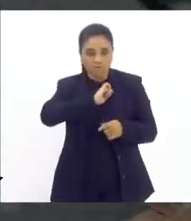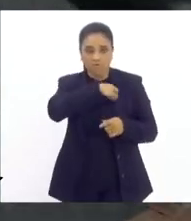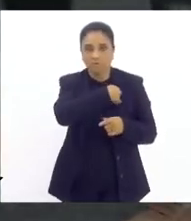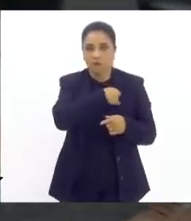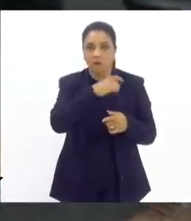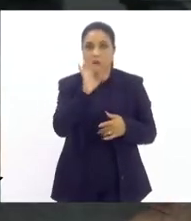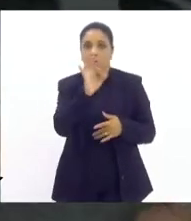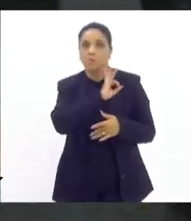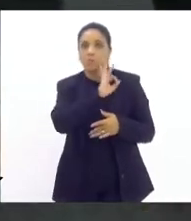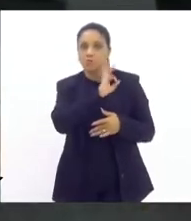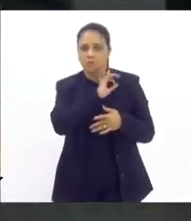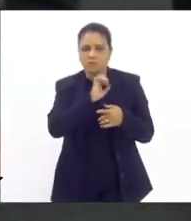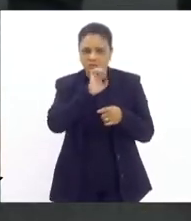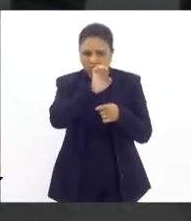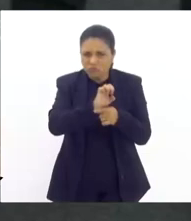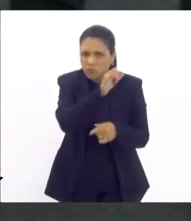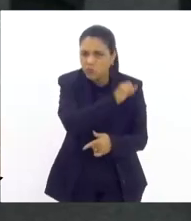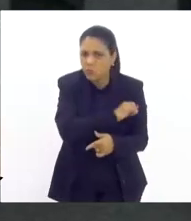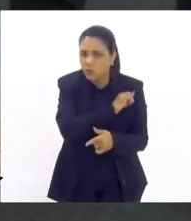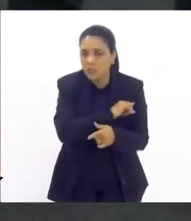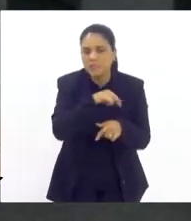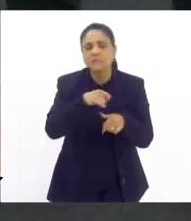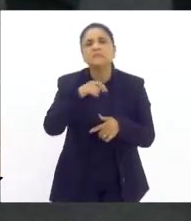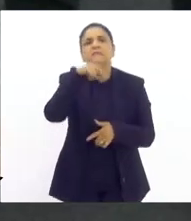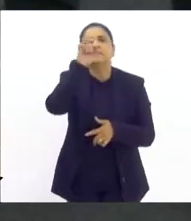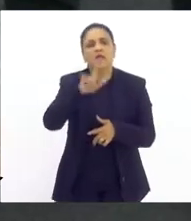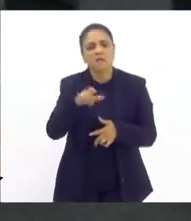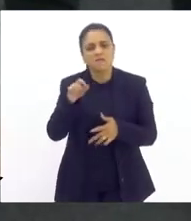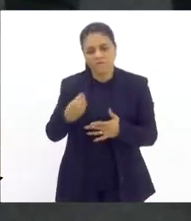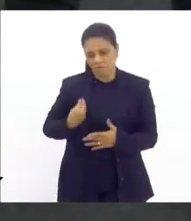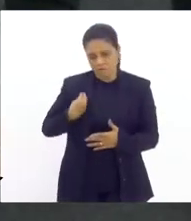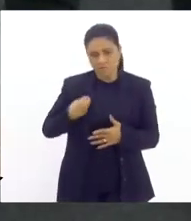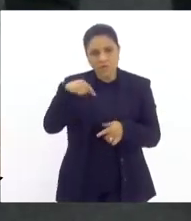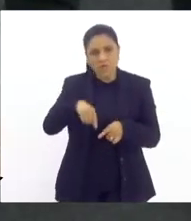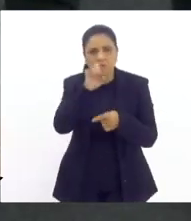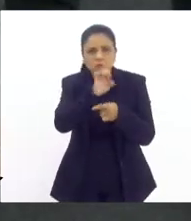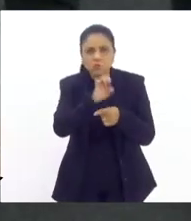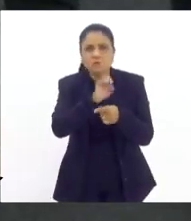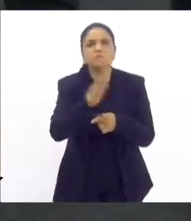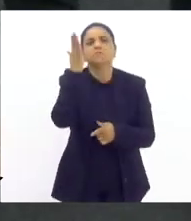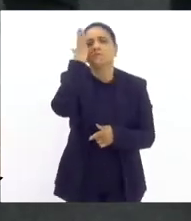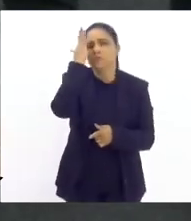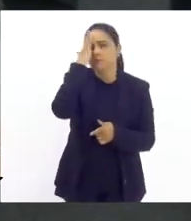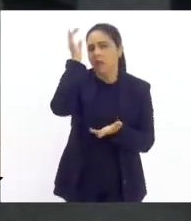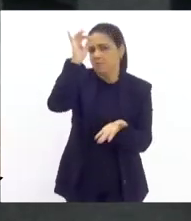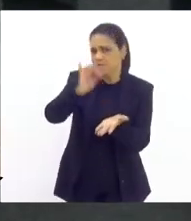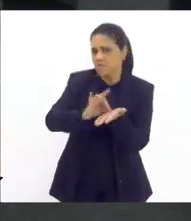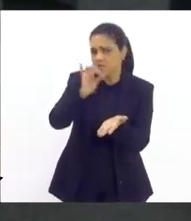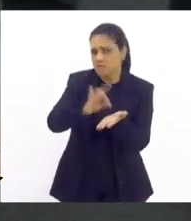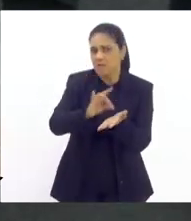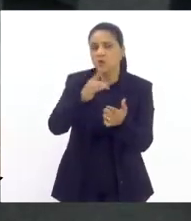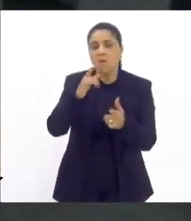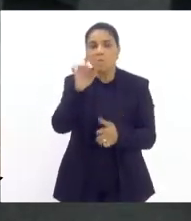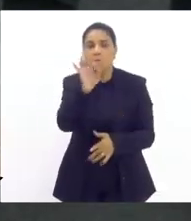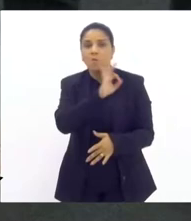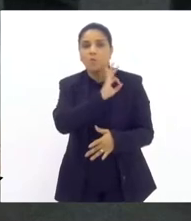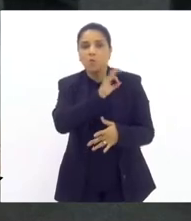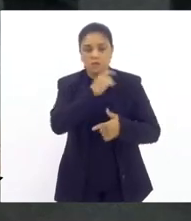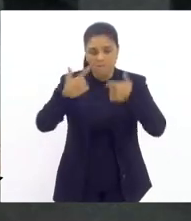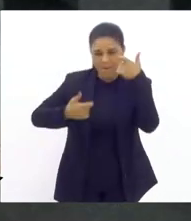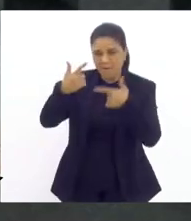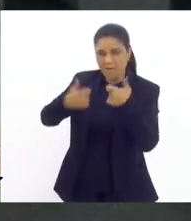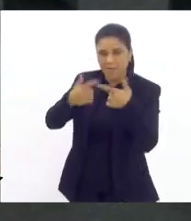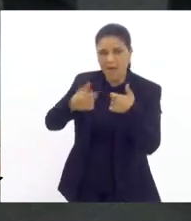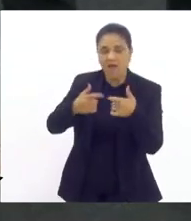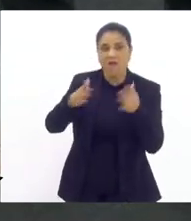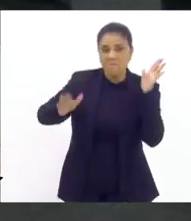só quem vive aqui quem é policial sabe quem é realidade do Rio de Janeiro é uma polícia de guerra com traficantes